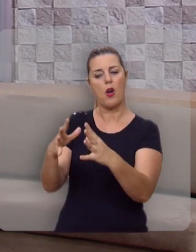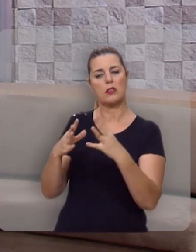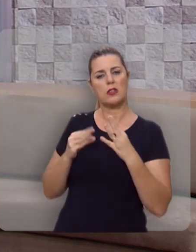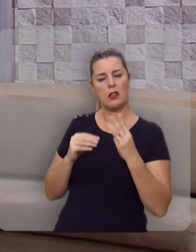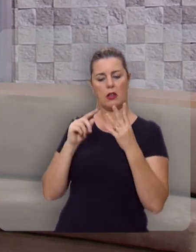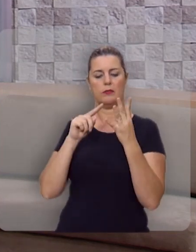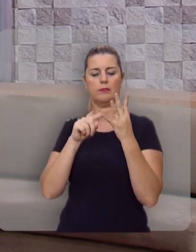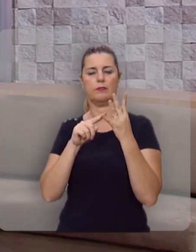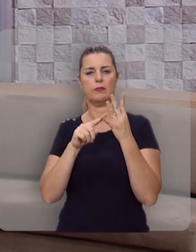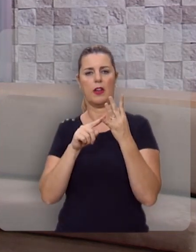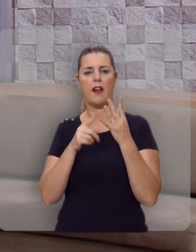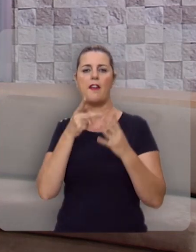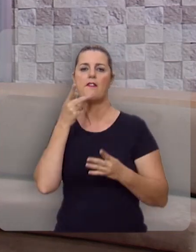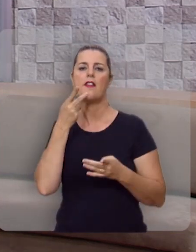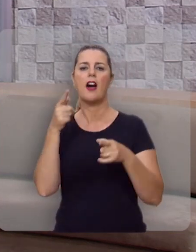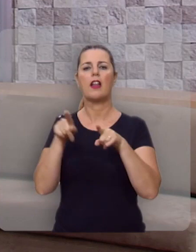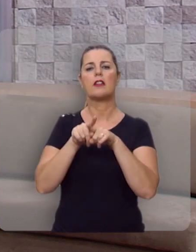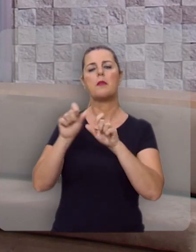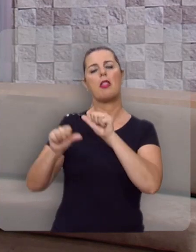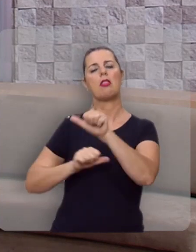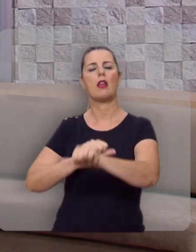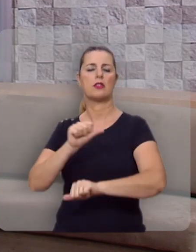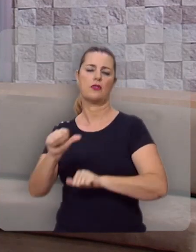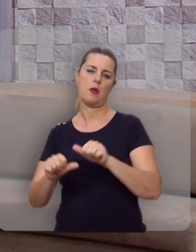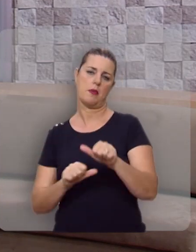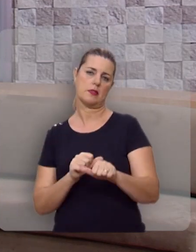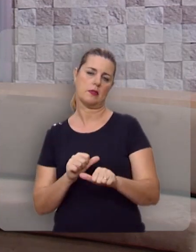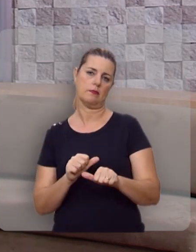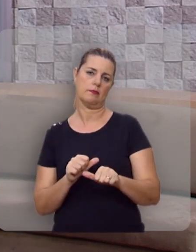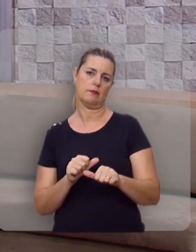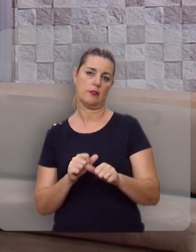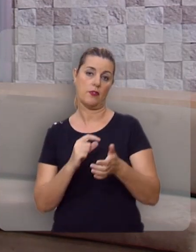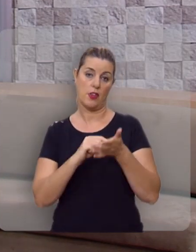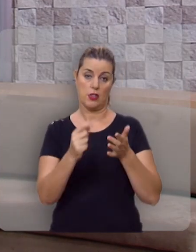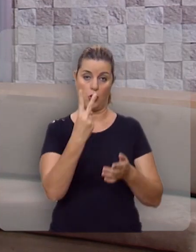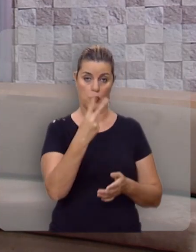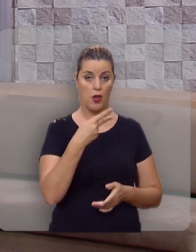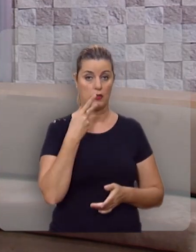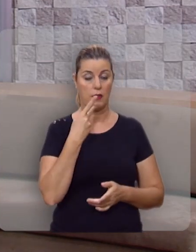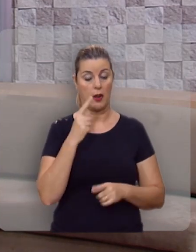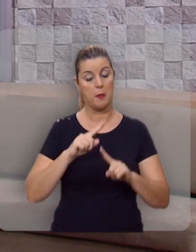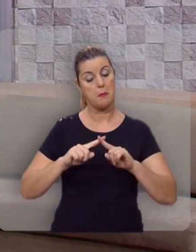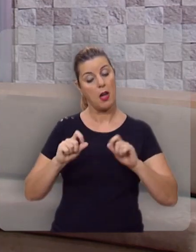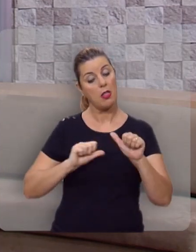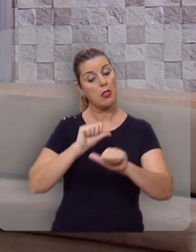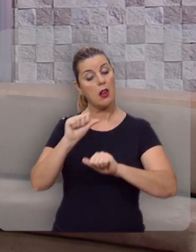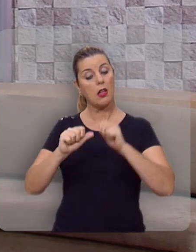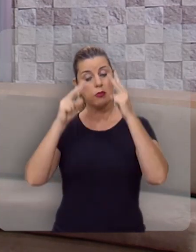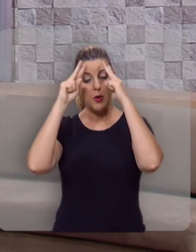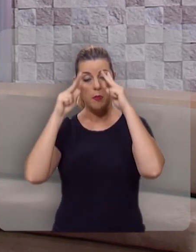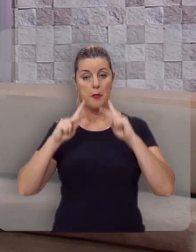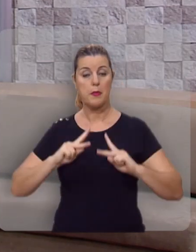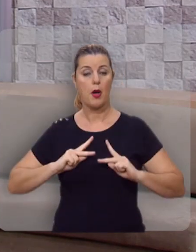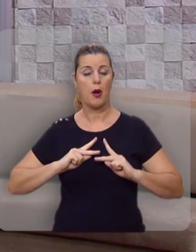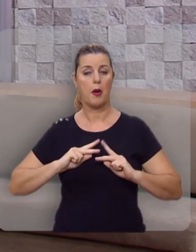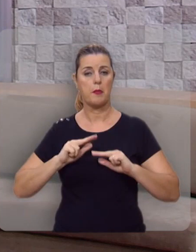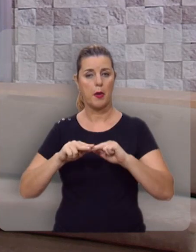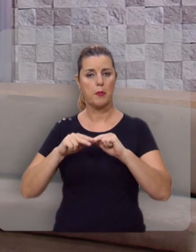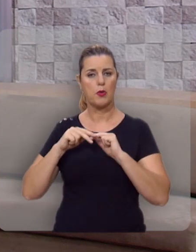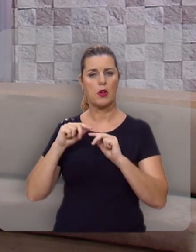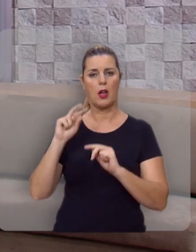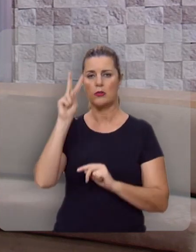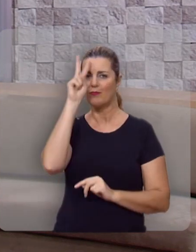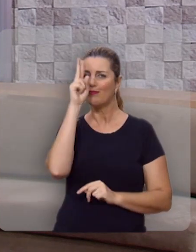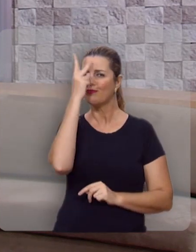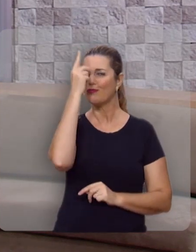da inconformação, Paulo fala da transformação. E ele diz no verso 2 assim: mas transformai-vos pela renovação